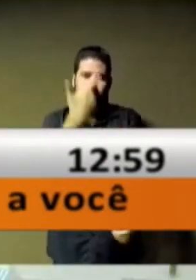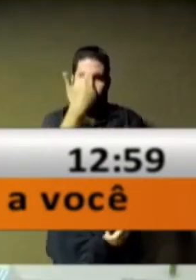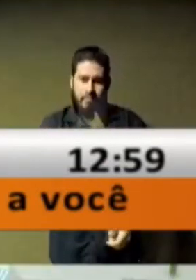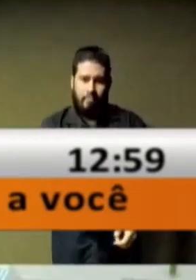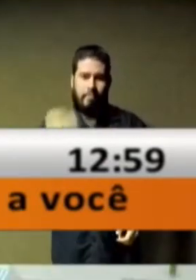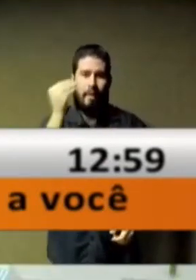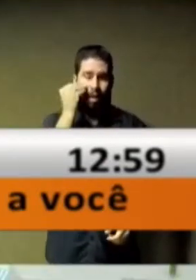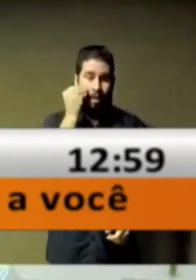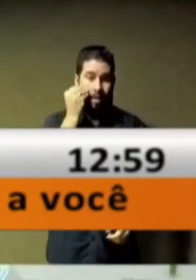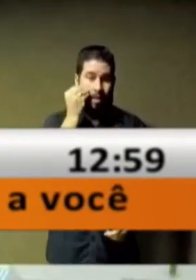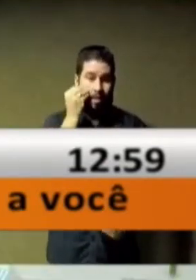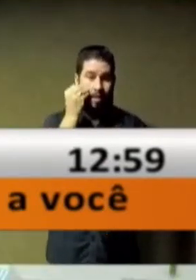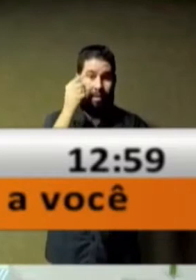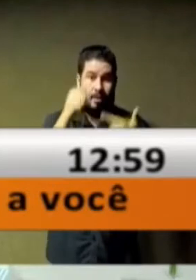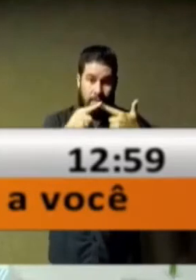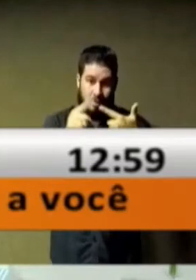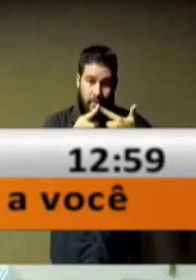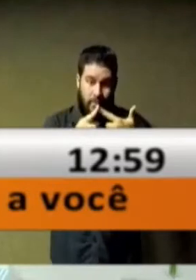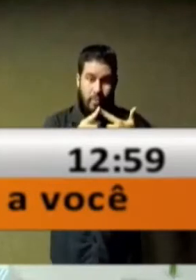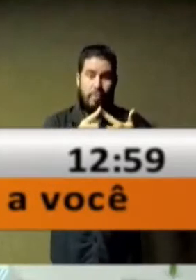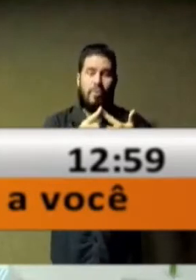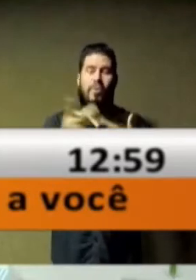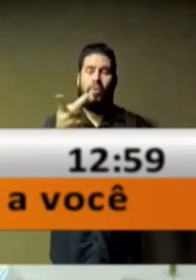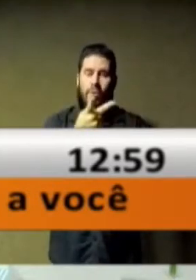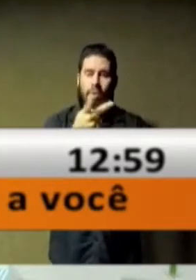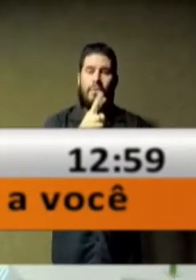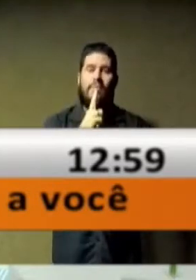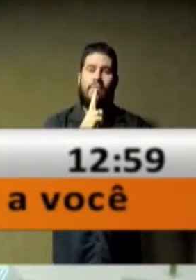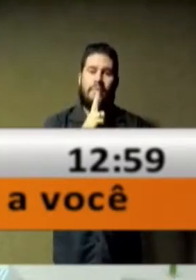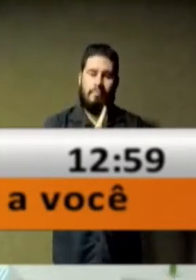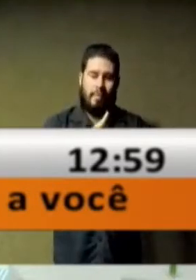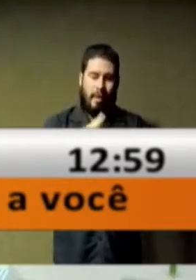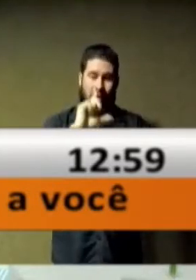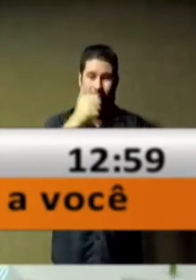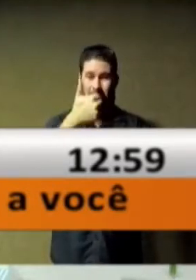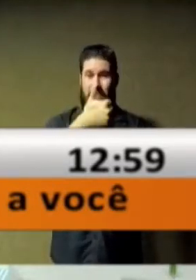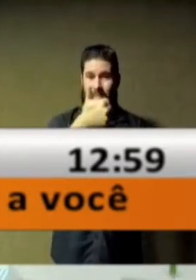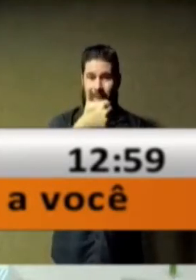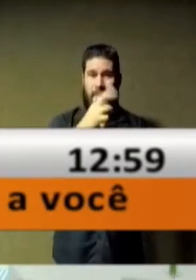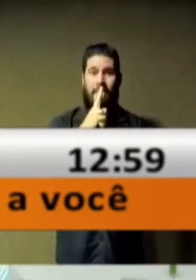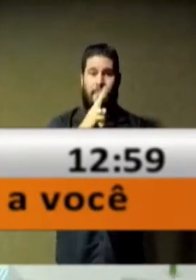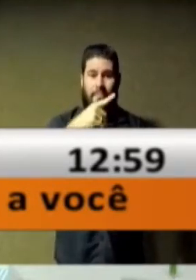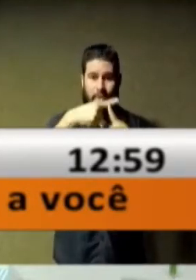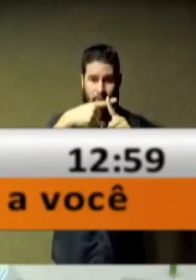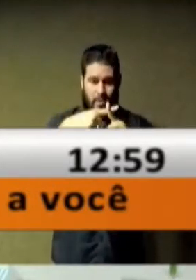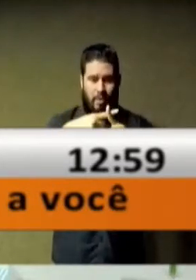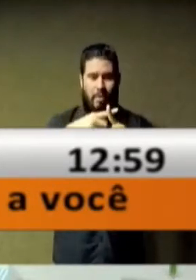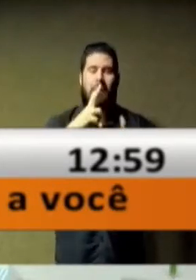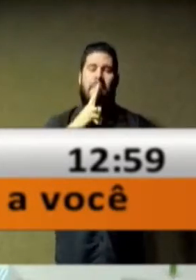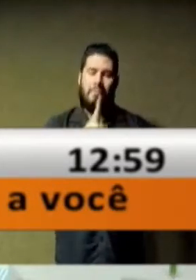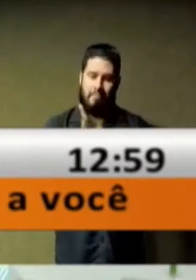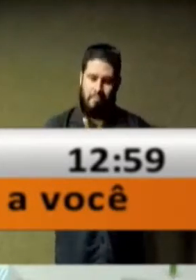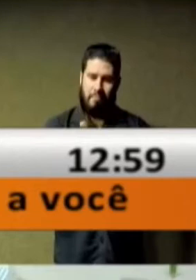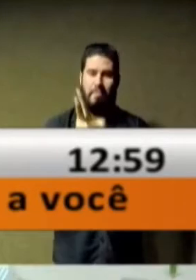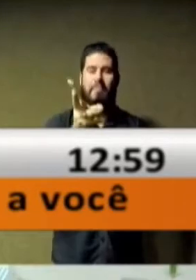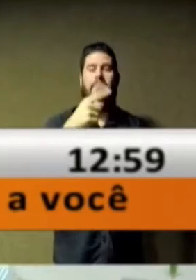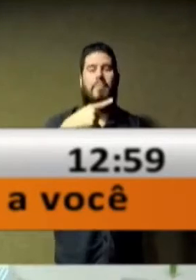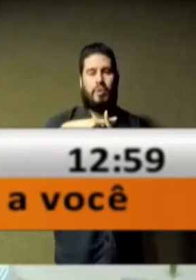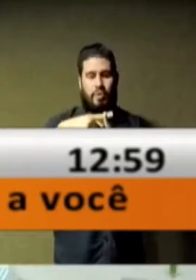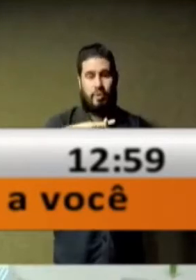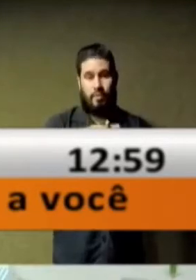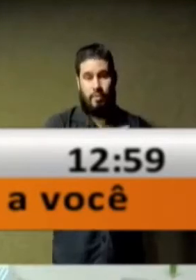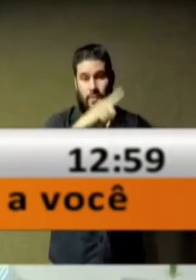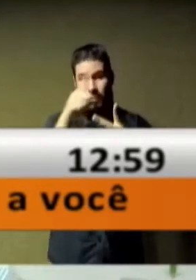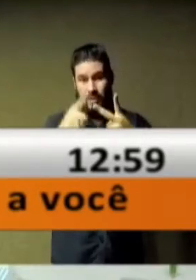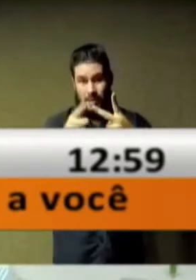segunda coleta, os dois novamente testaram. O primeiro, que já havia positivado, né, manteve o teste positivo, e o